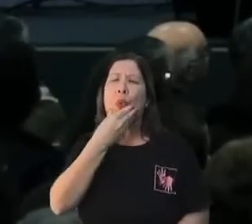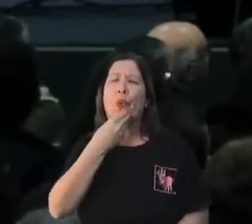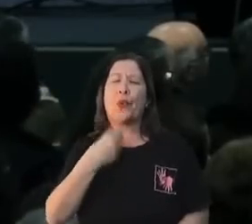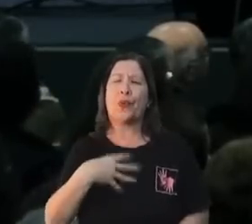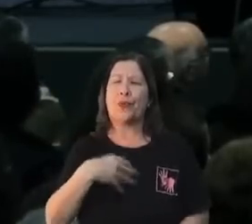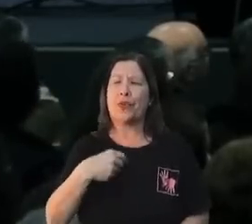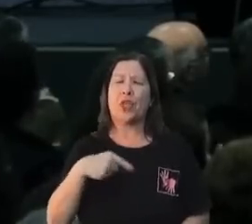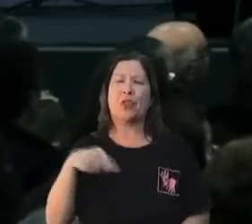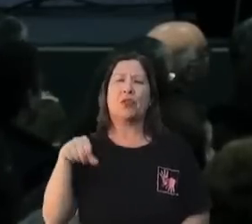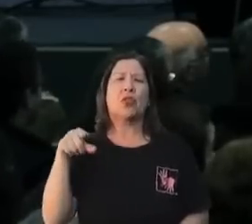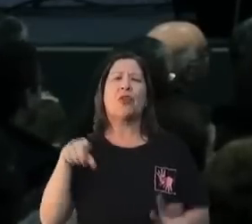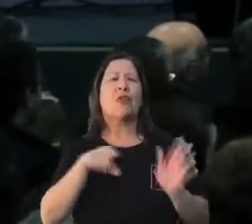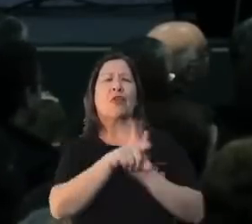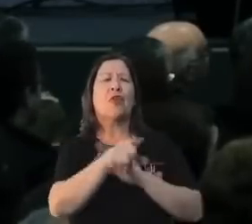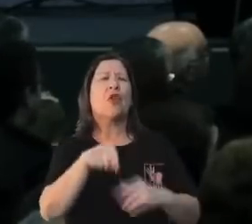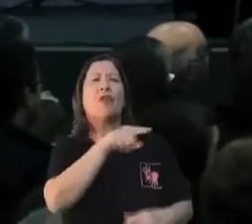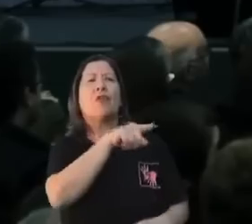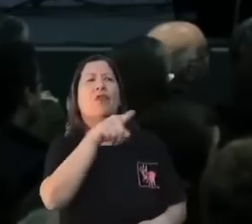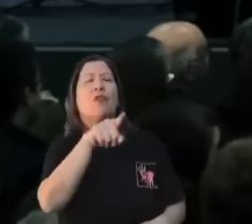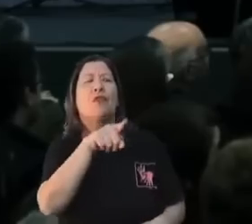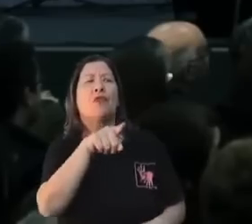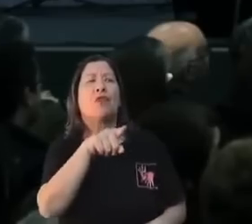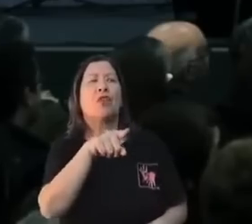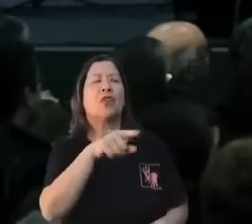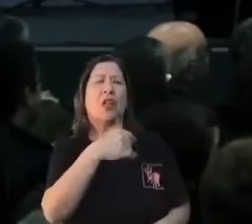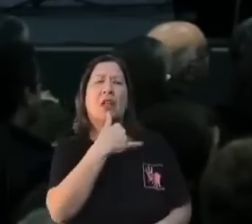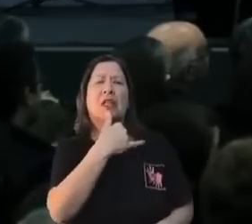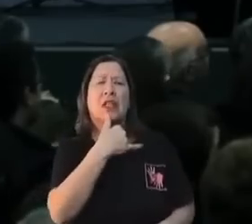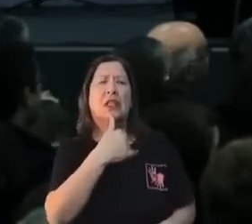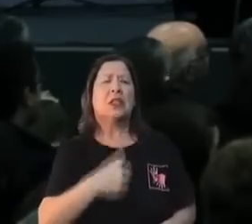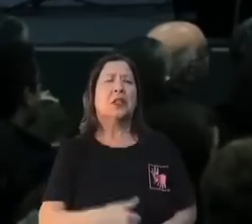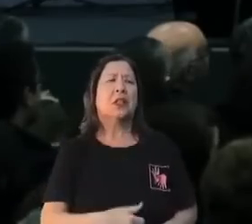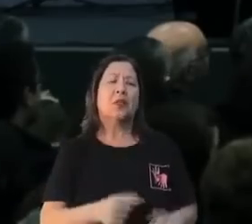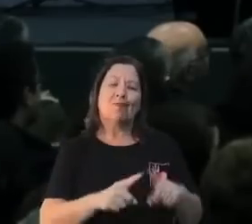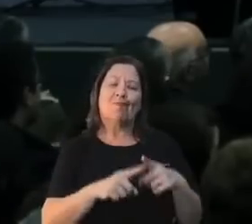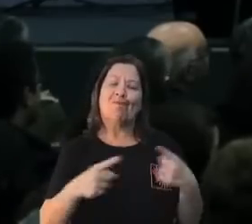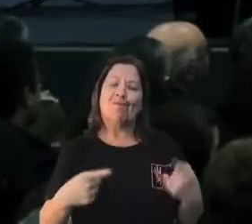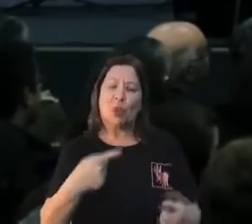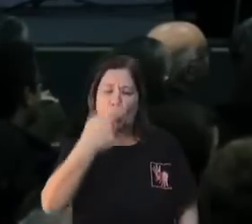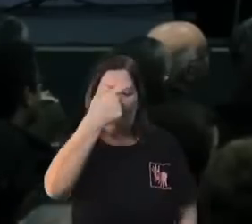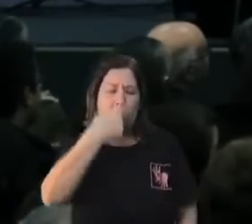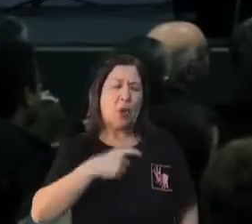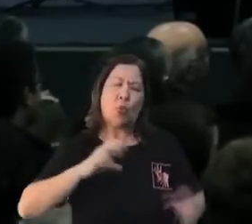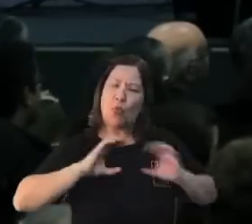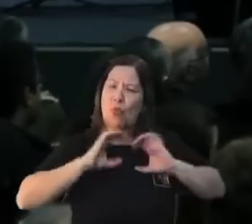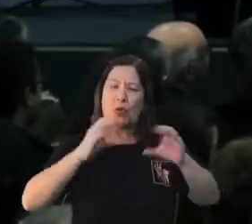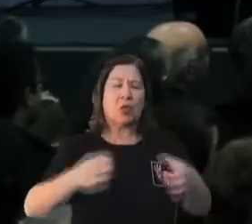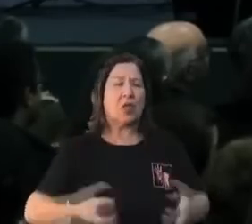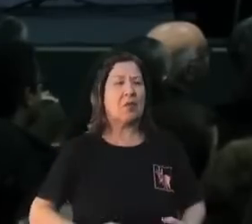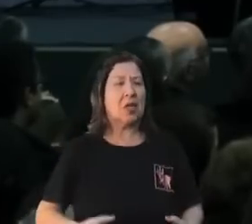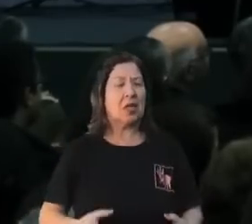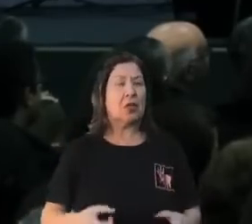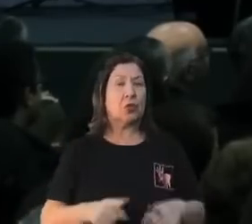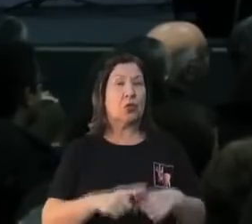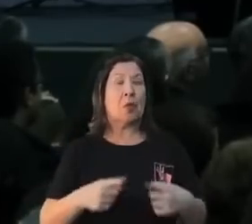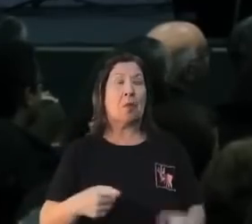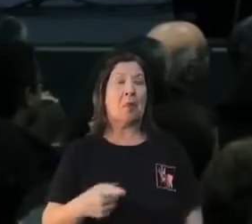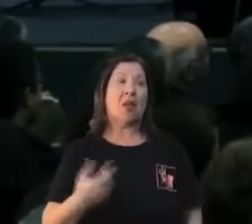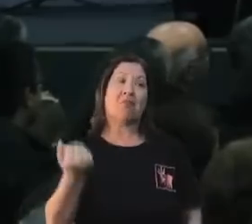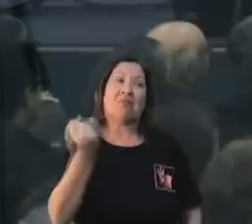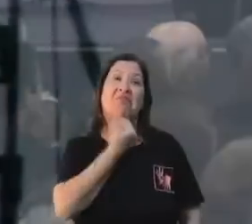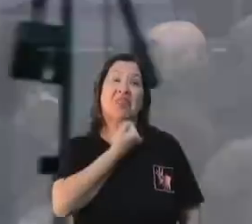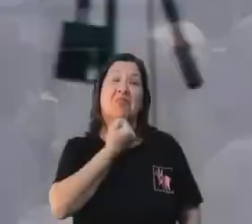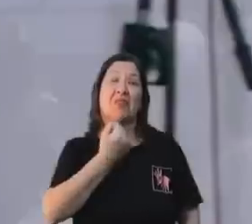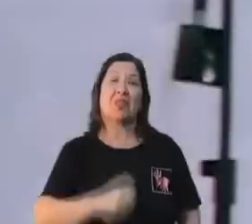mim, que o senhor me mate, mas conversa comigo. O Davi recebeu Absalão